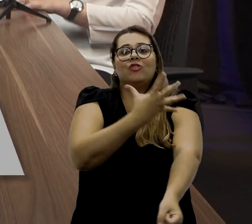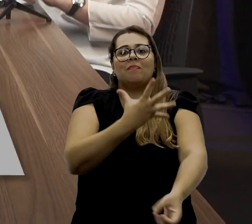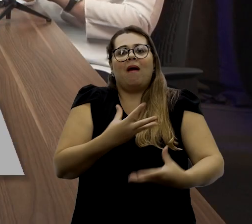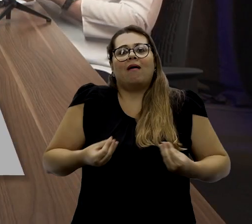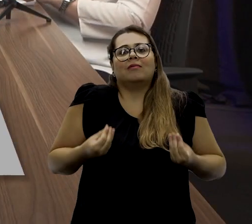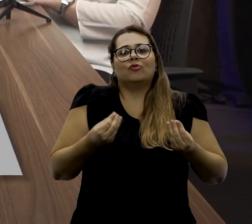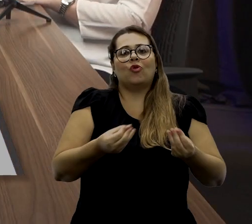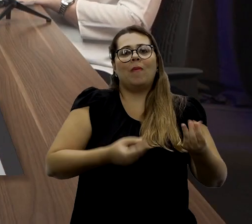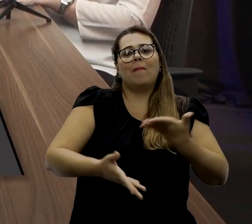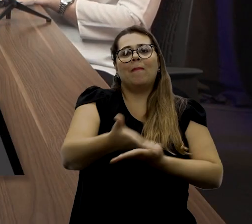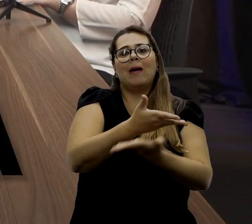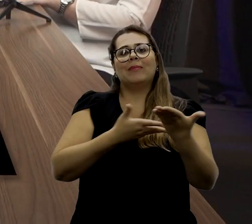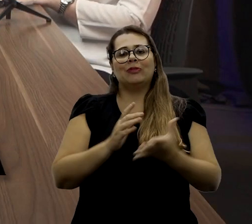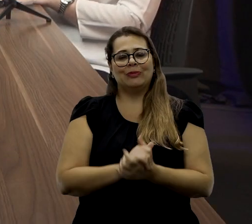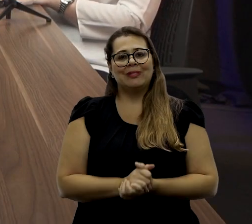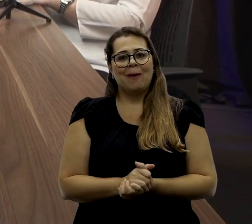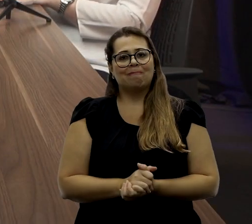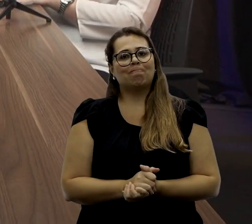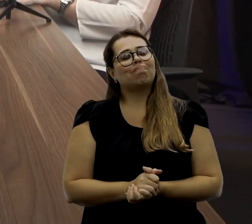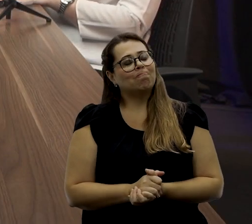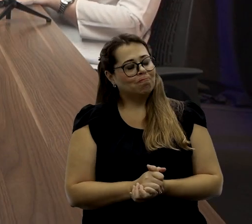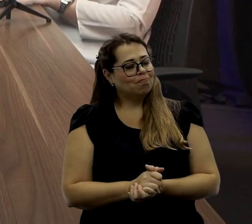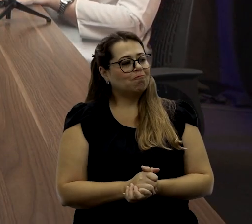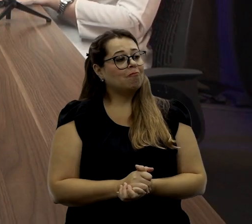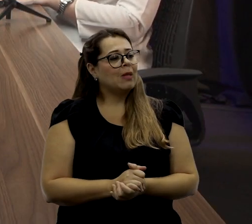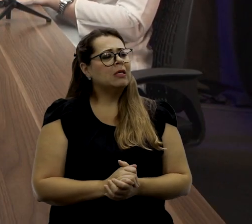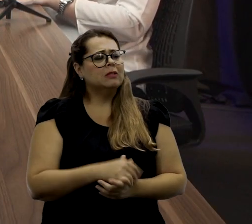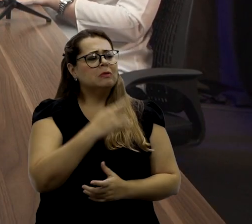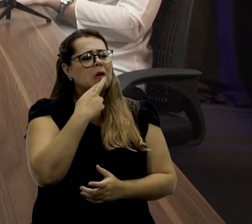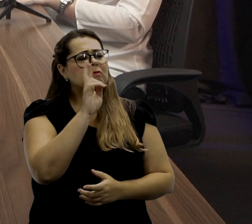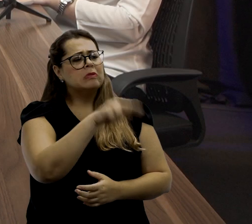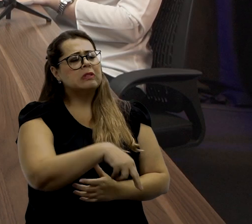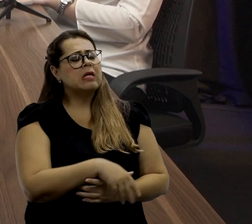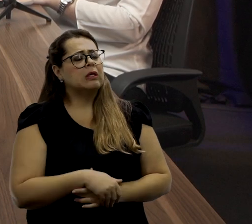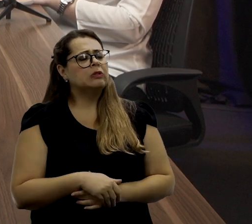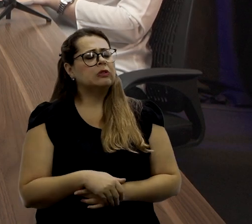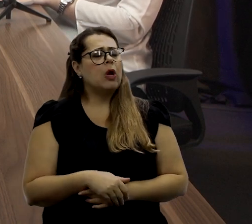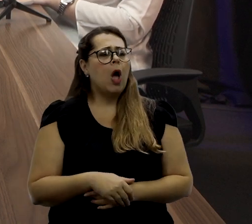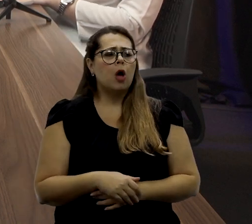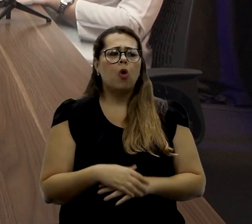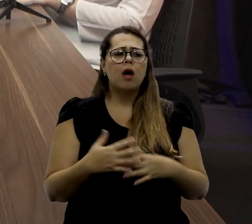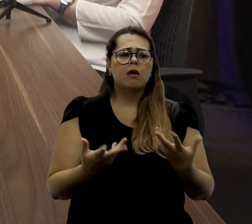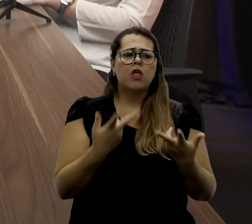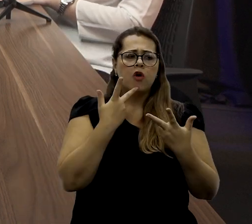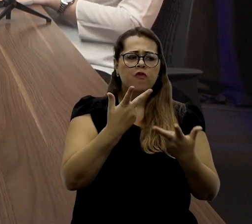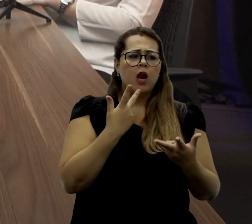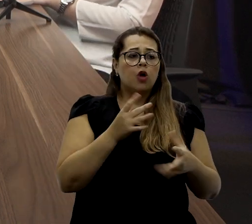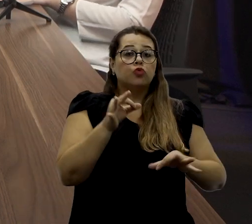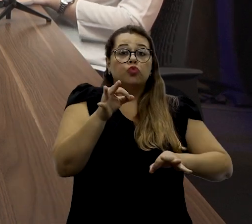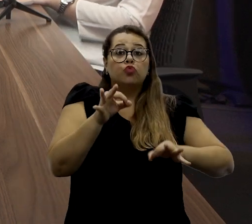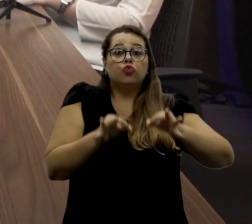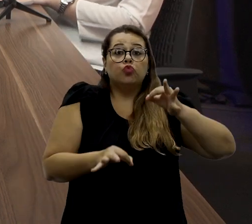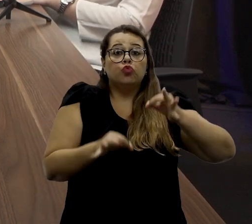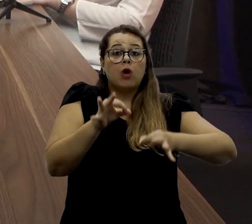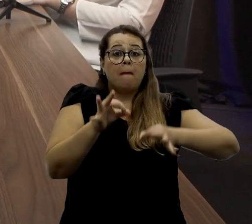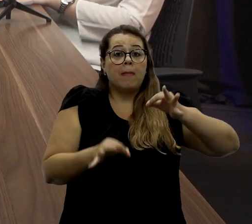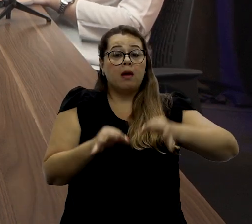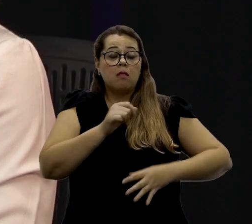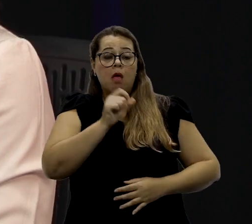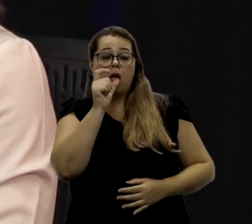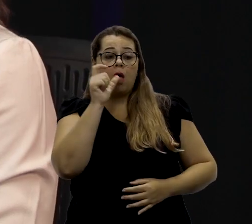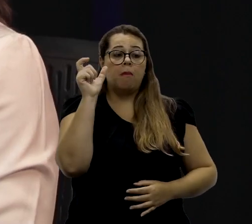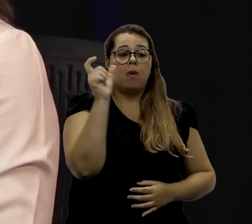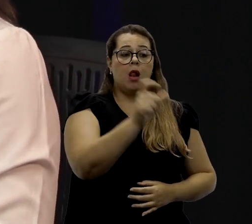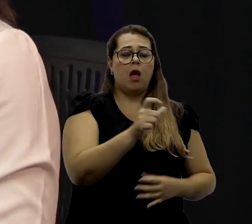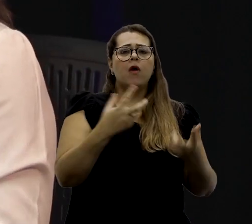são os julgamentos. As pessoas algumas vezes julgam. Ah, isso é uma frescura. A gente está até falando sobre isso no primeiro bloco do